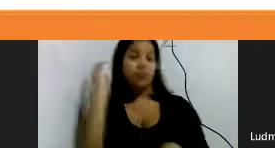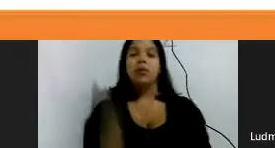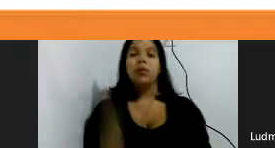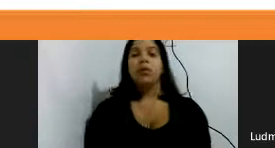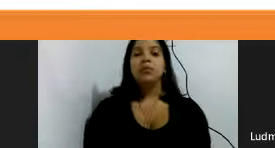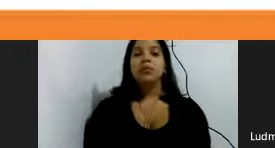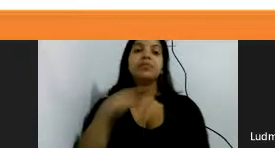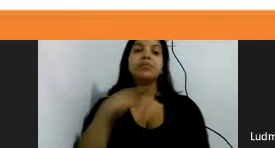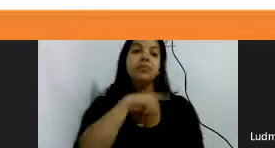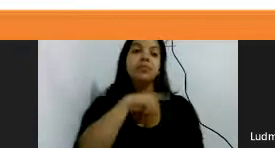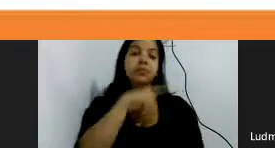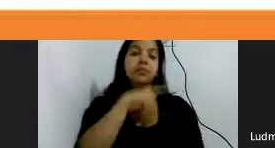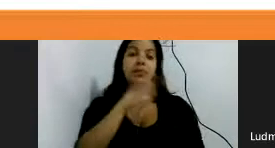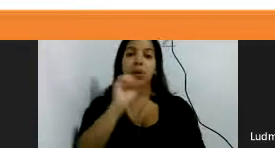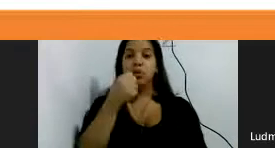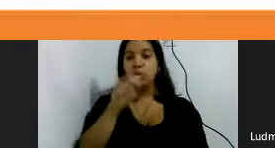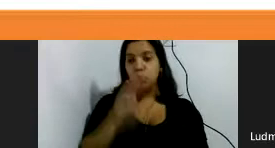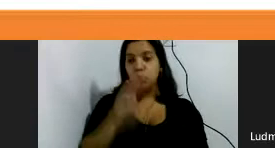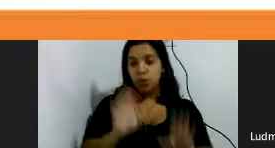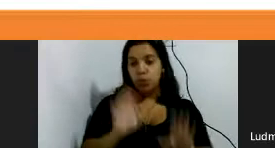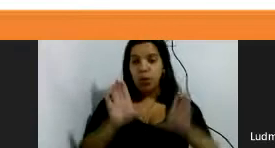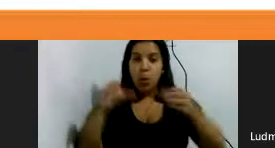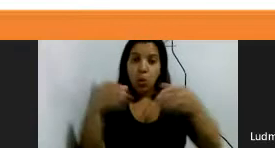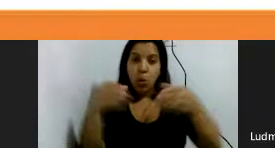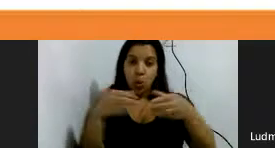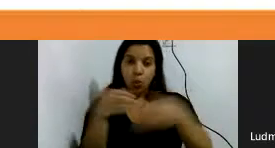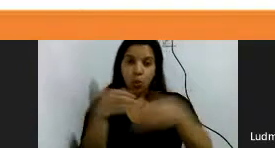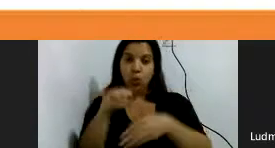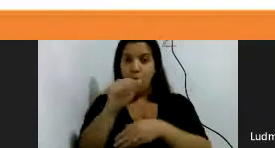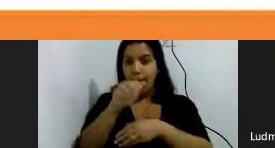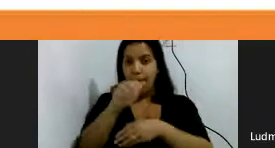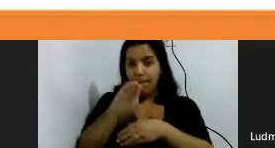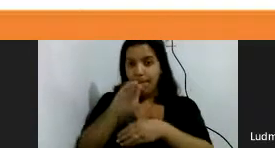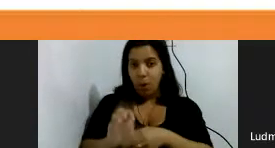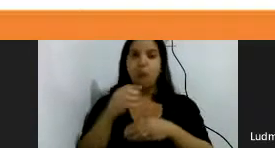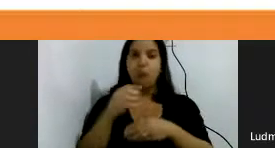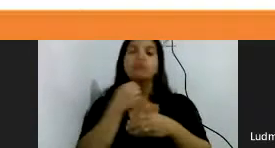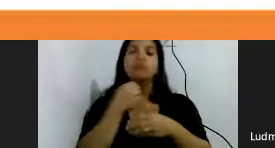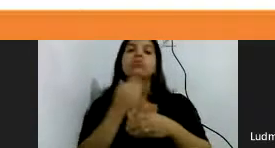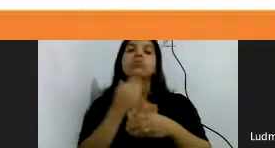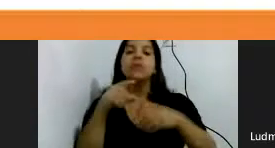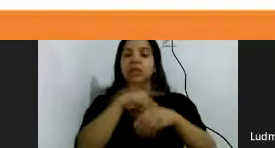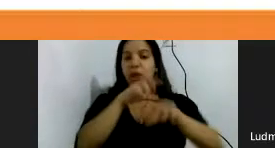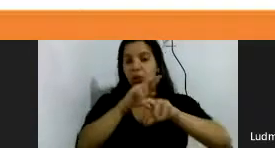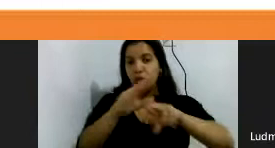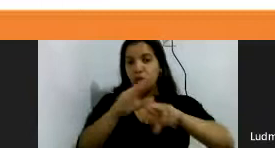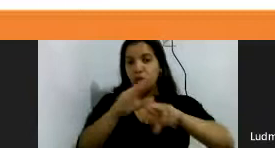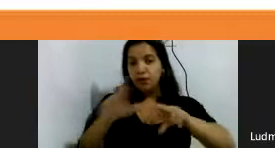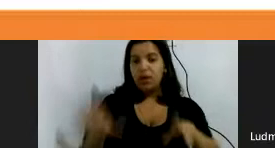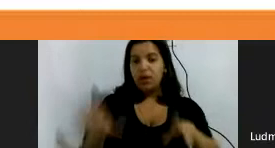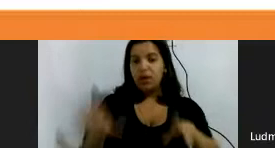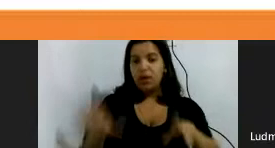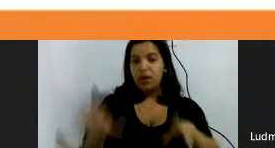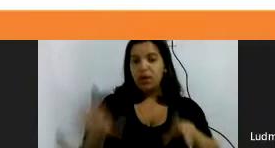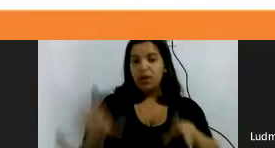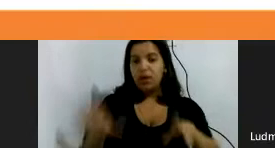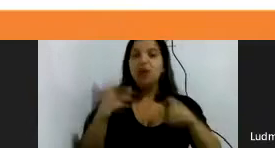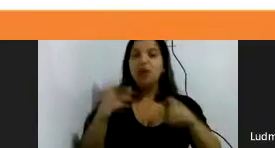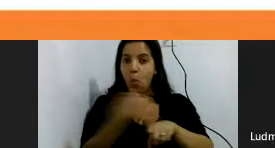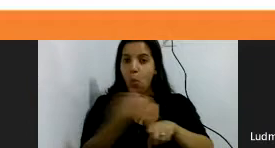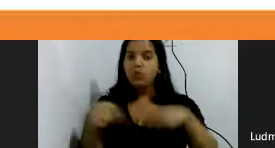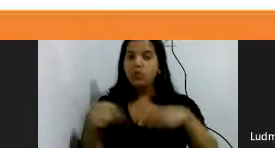Então, a gente tem subgrupos também do sistema BO. Então, existe uma diferença na quantidade e na forma de